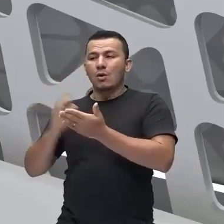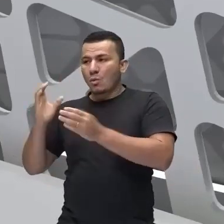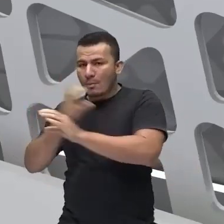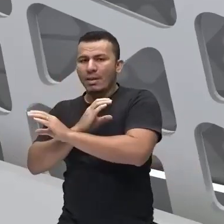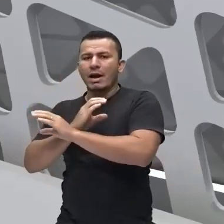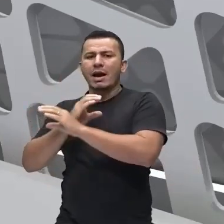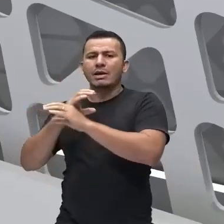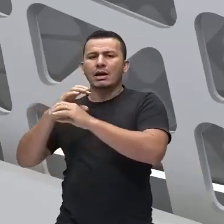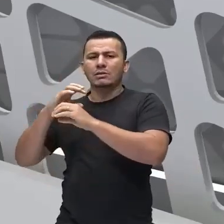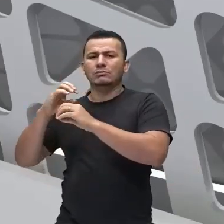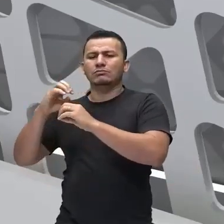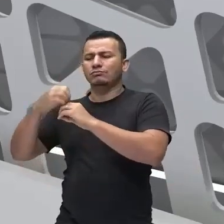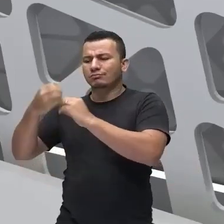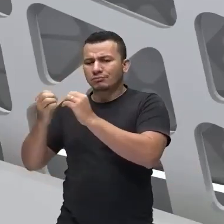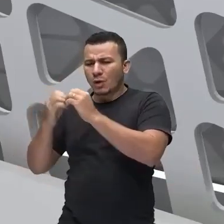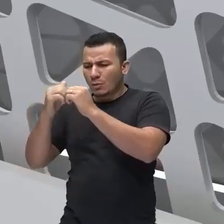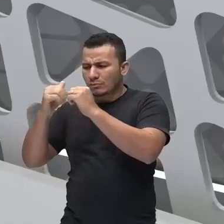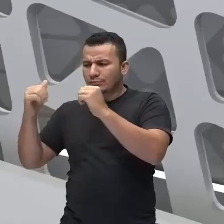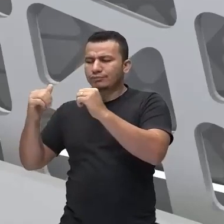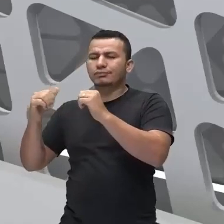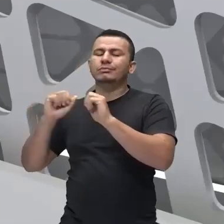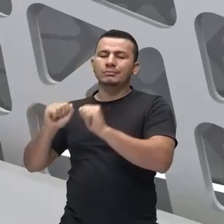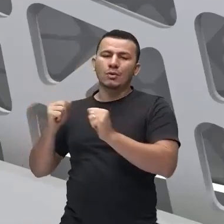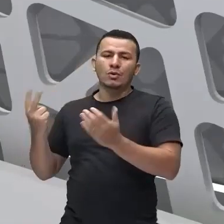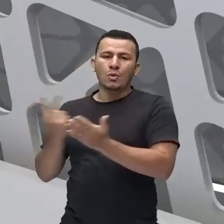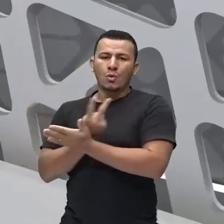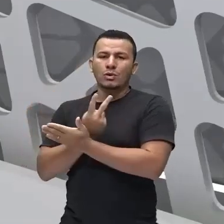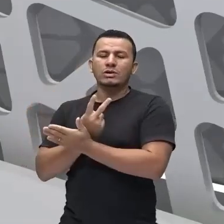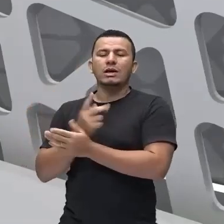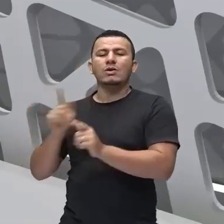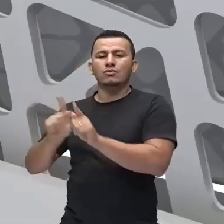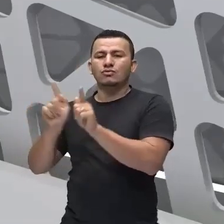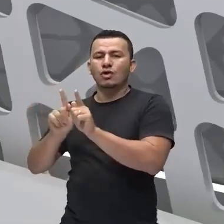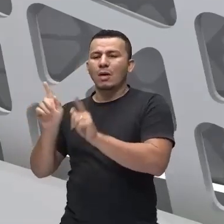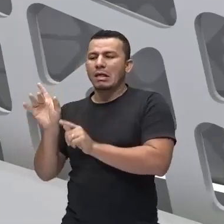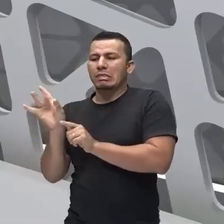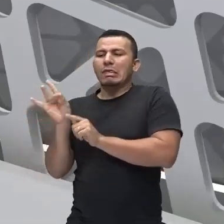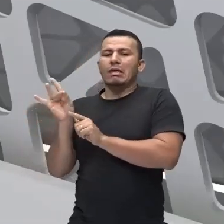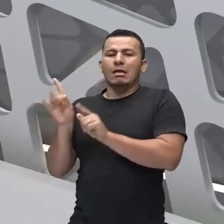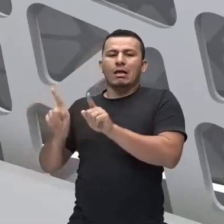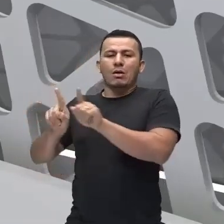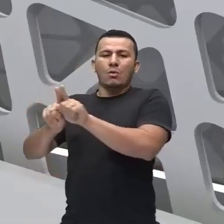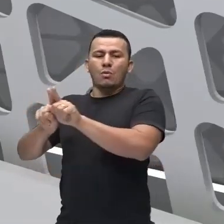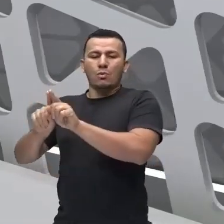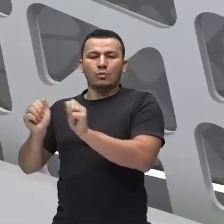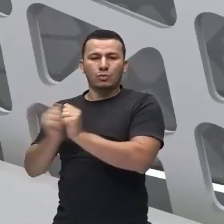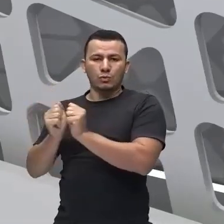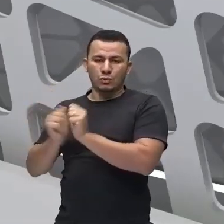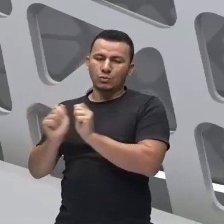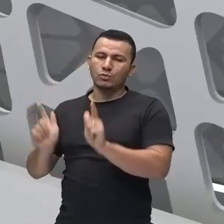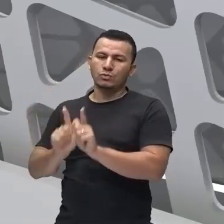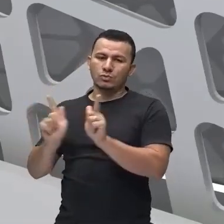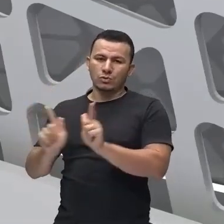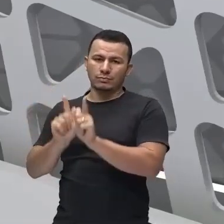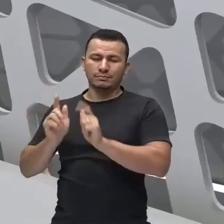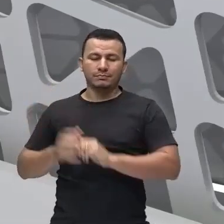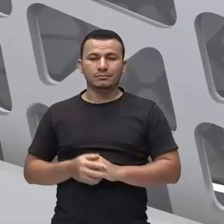completa, acontece então os gêmeos siameses, tá bom? Os gêmeos que